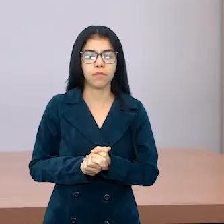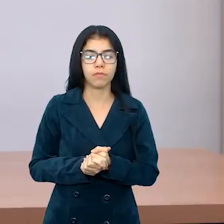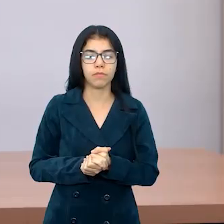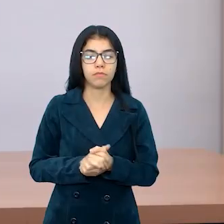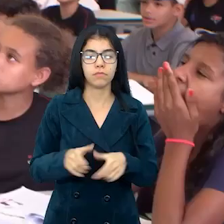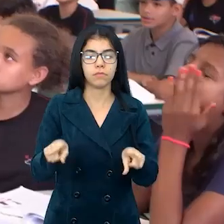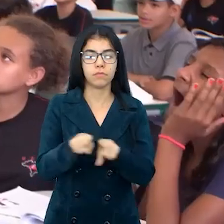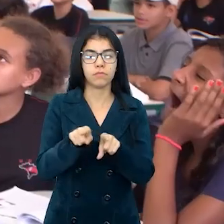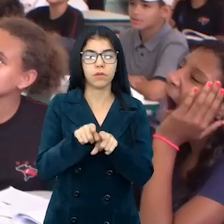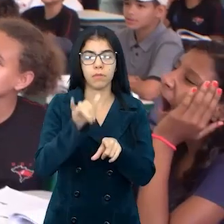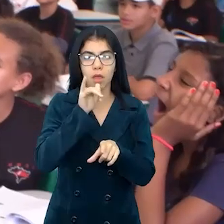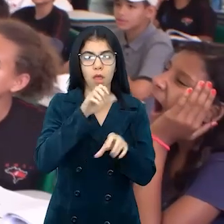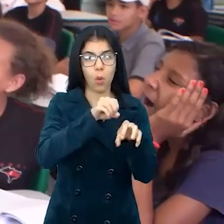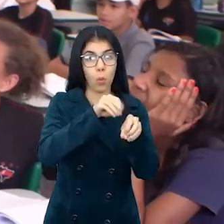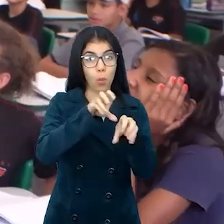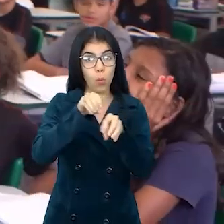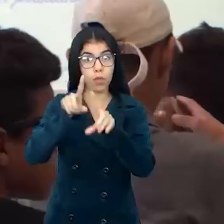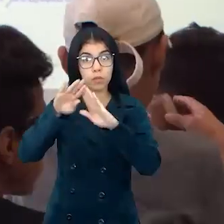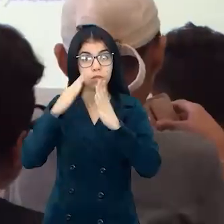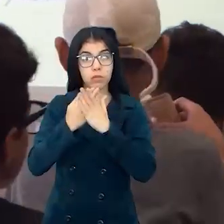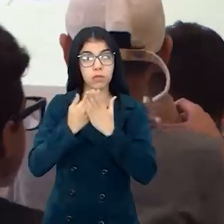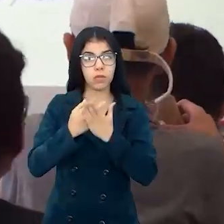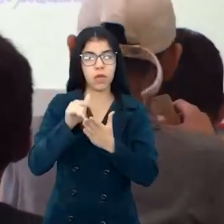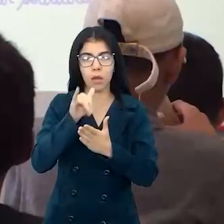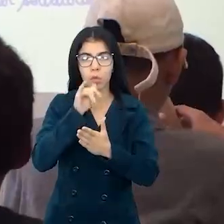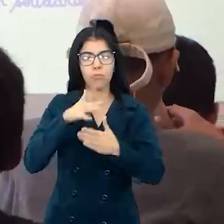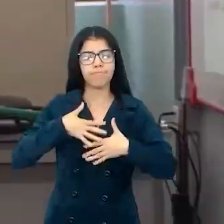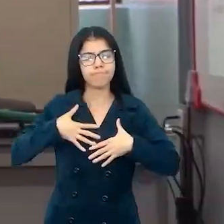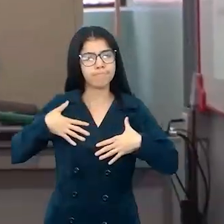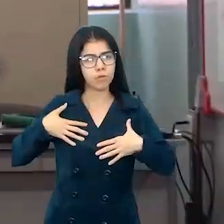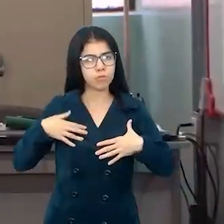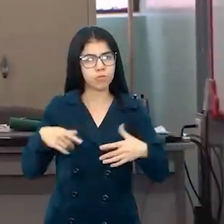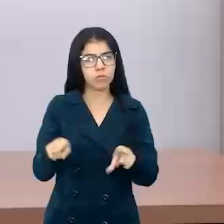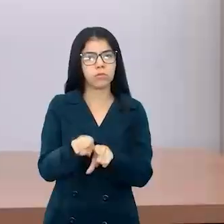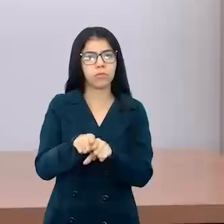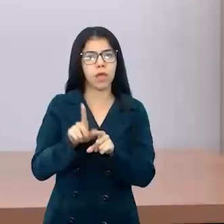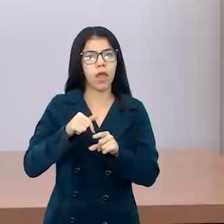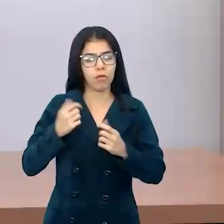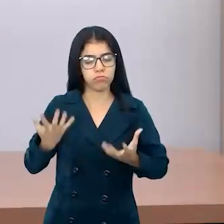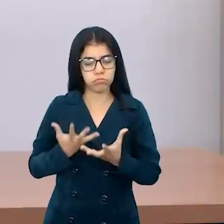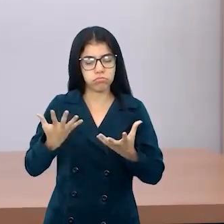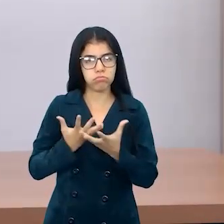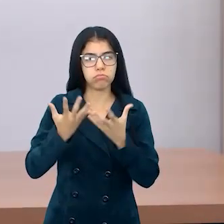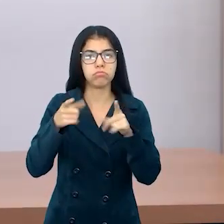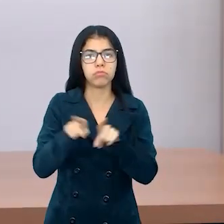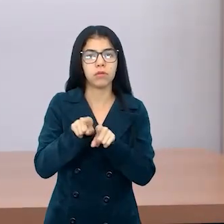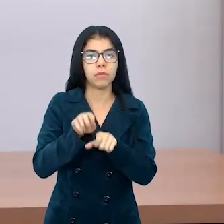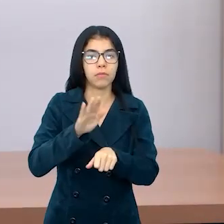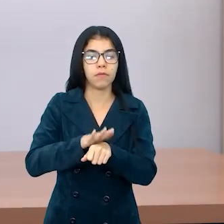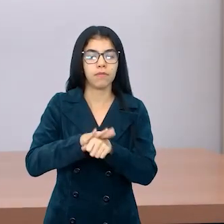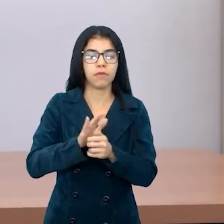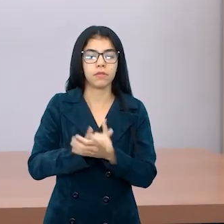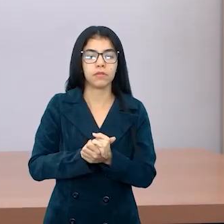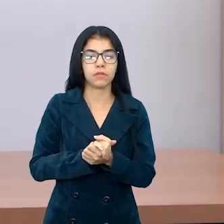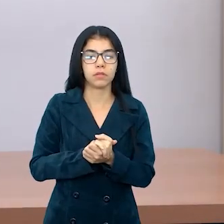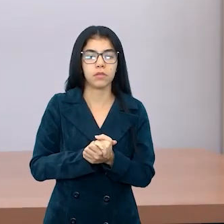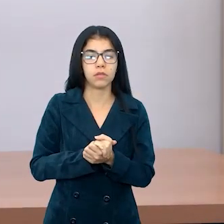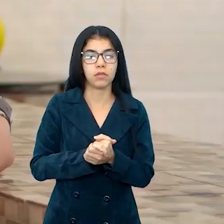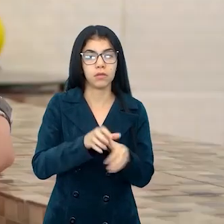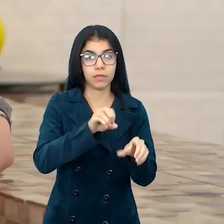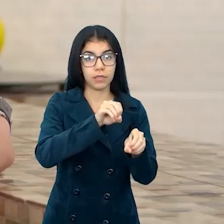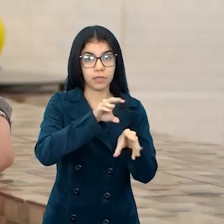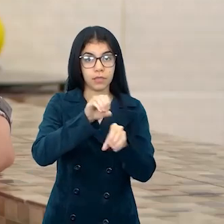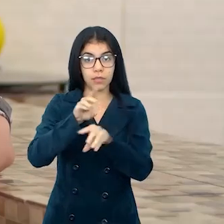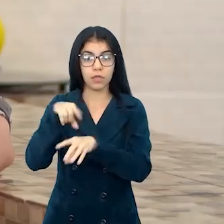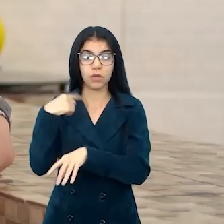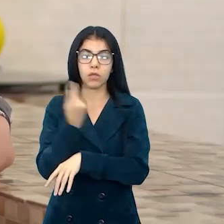O lecionar na escola, isso é um prazer para mim. É o que me dá gás todo dia para vencer, para ensinar.